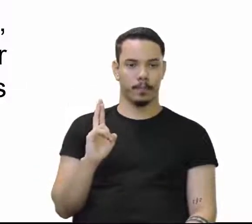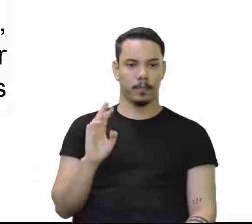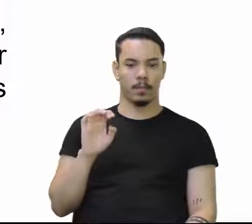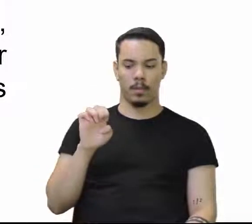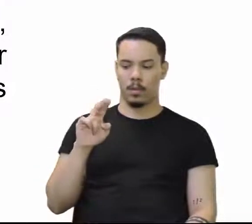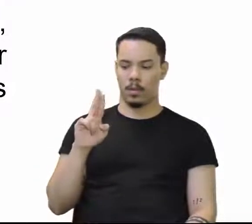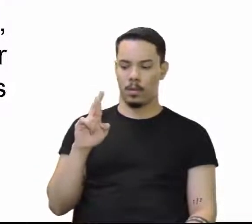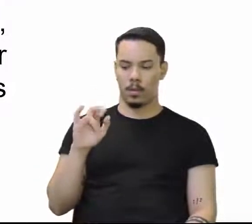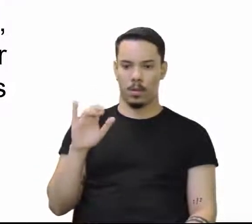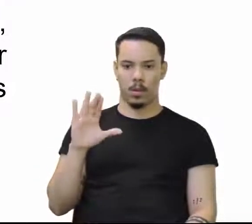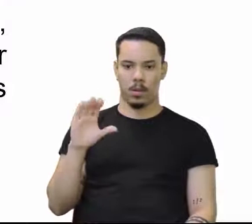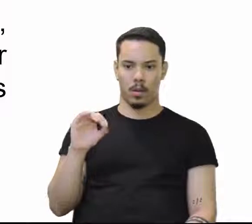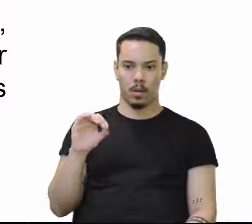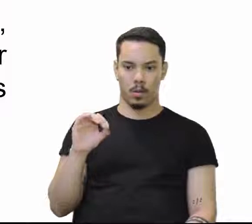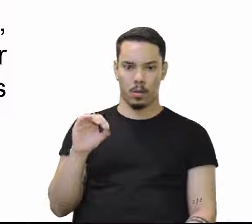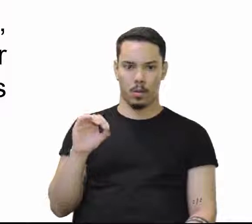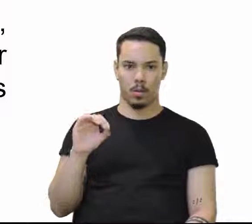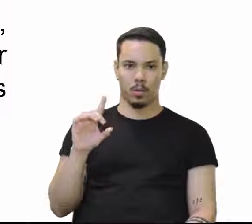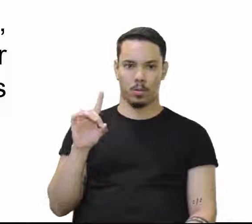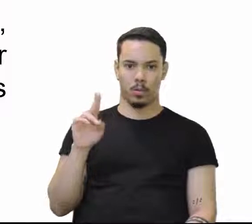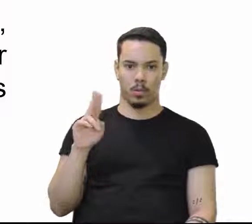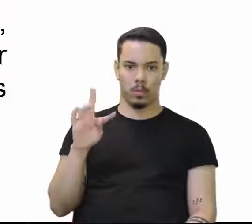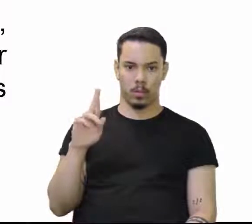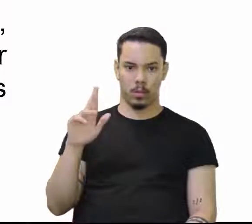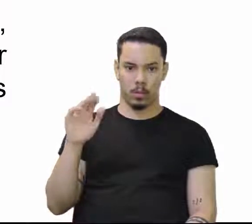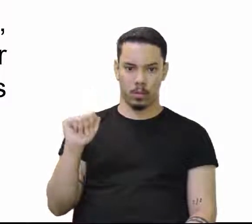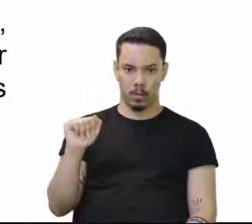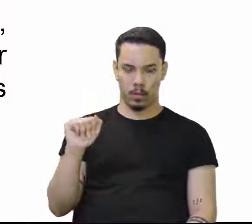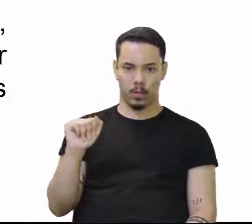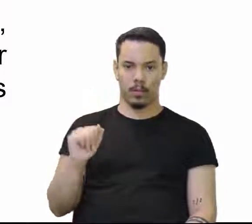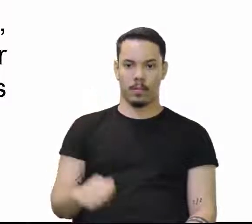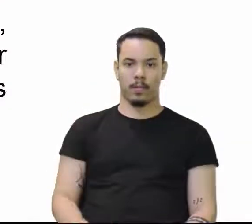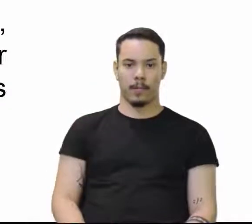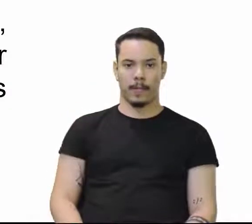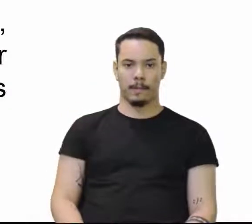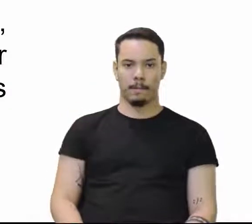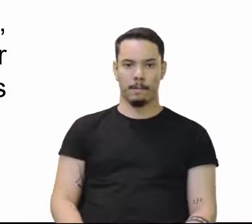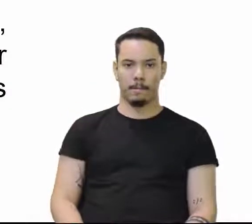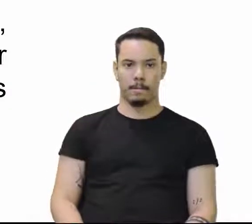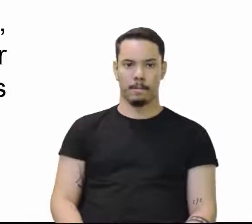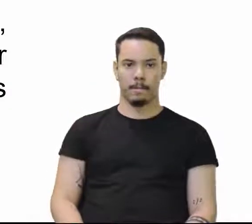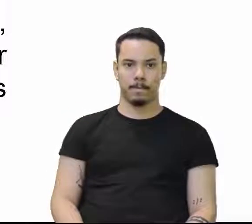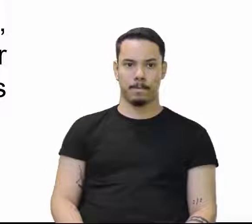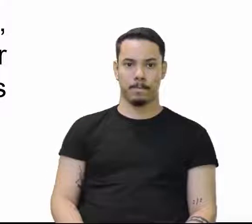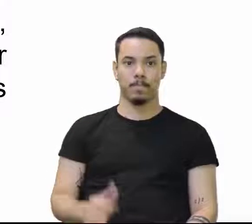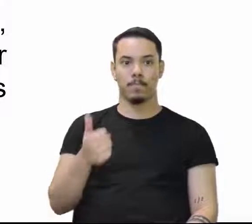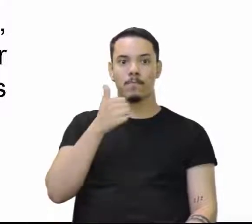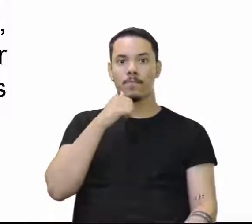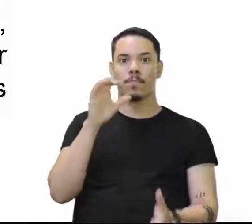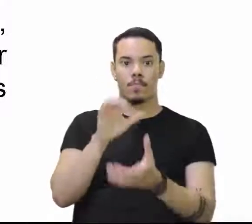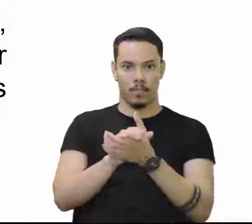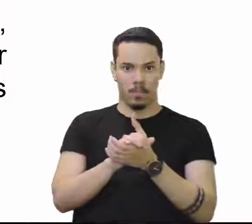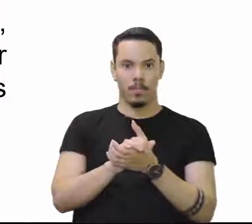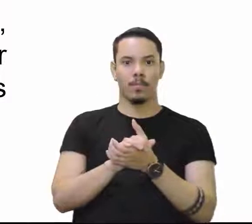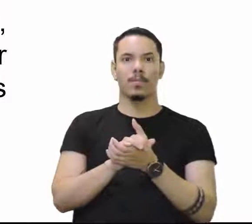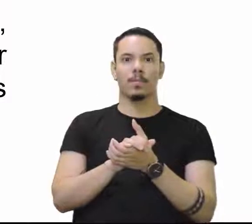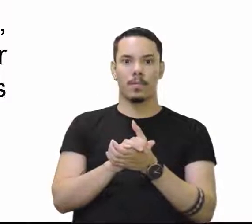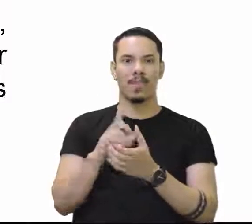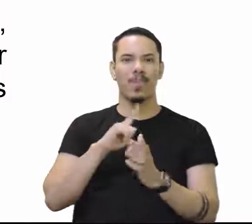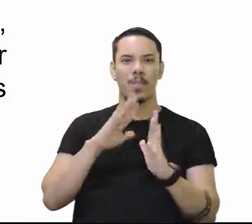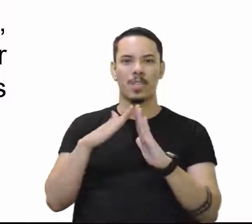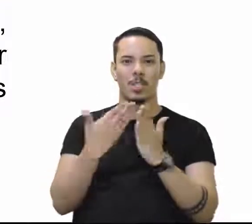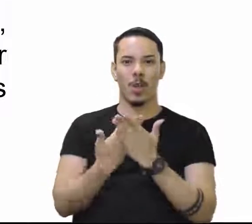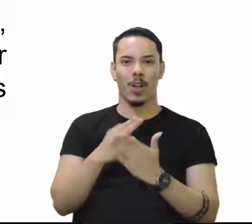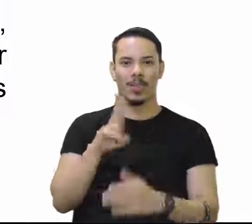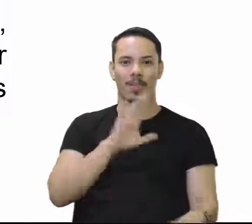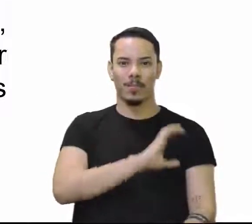Eurico Gaspar Dutra. É o esposo da Carmela Dutra. Inclusive, nós temos uma escola